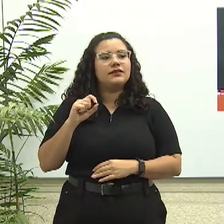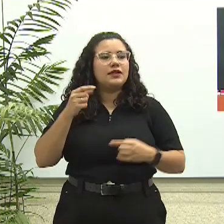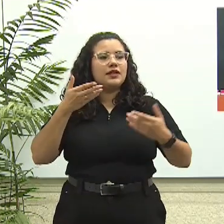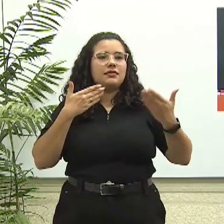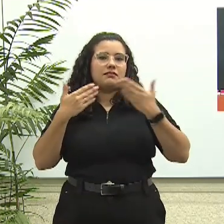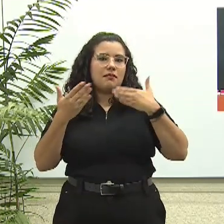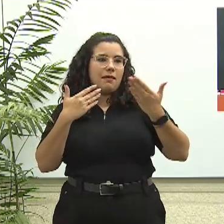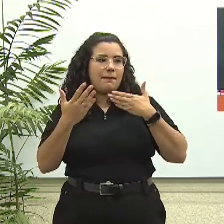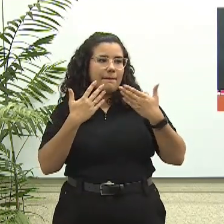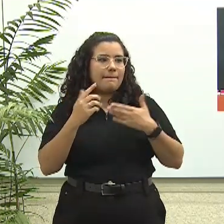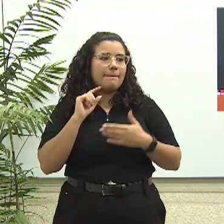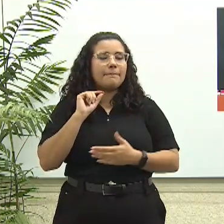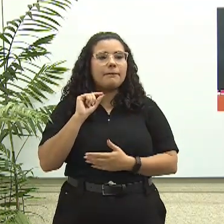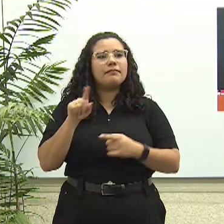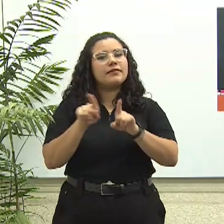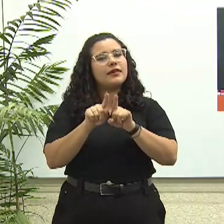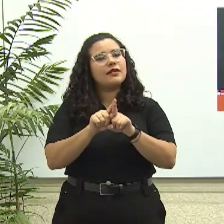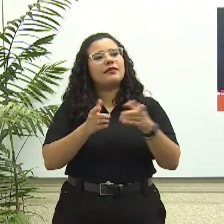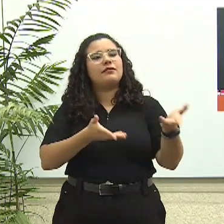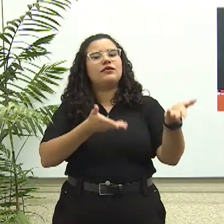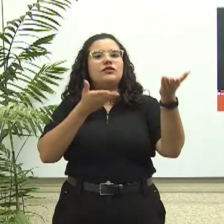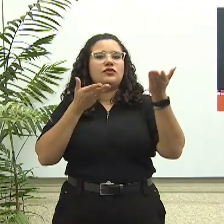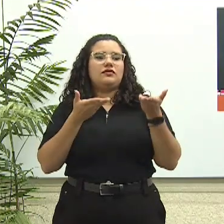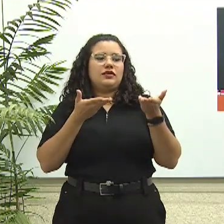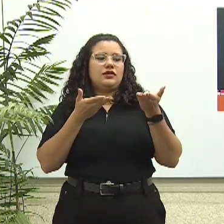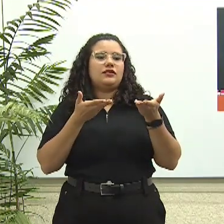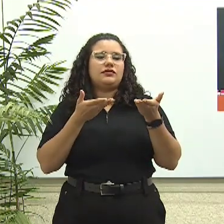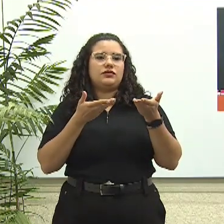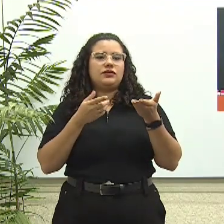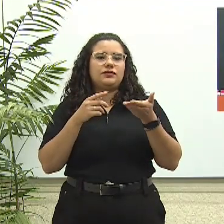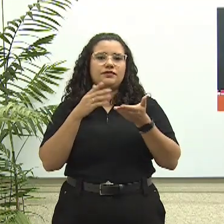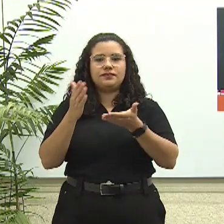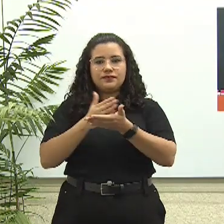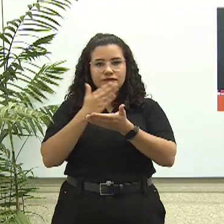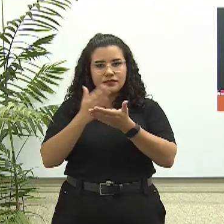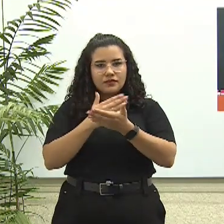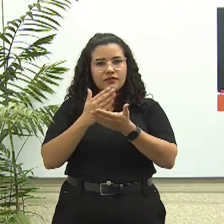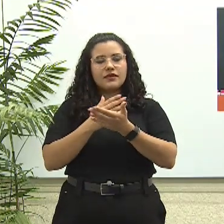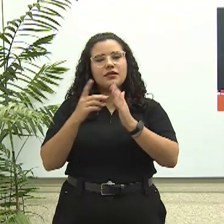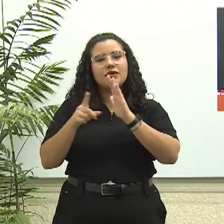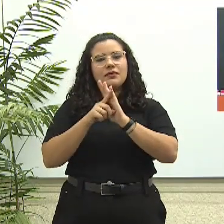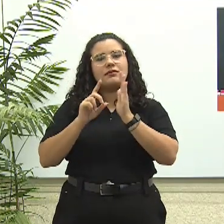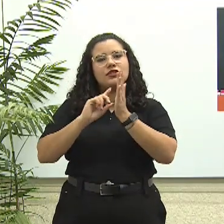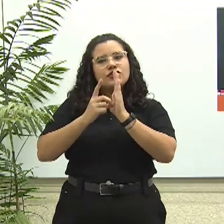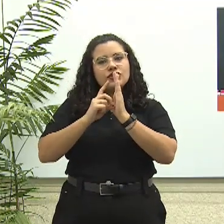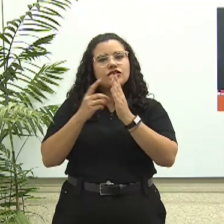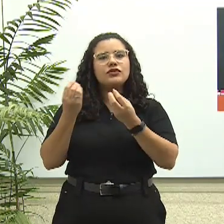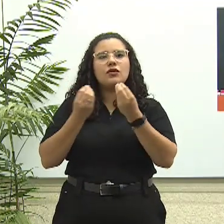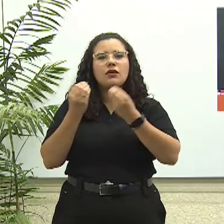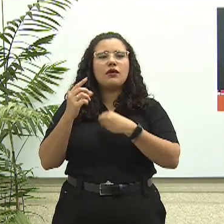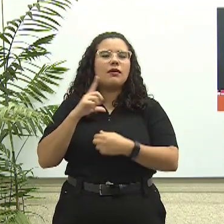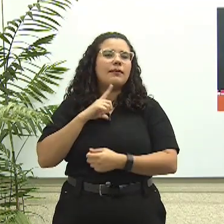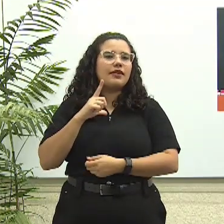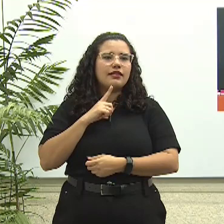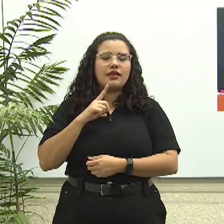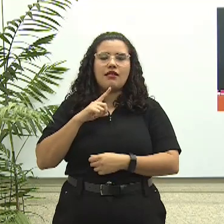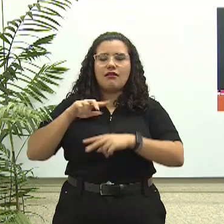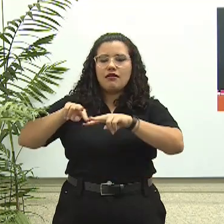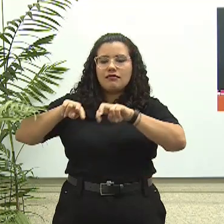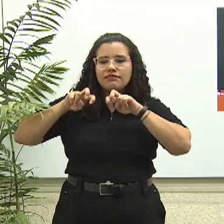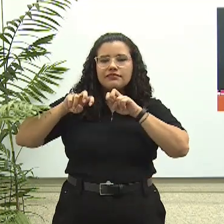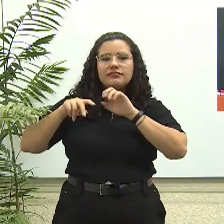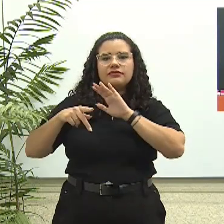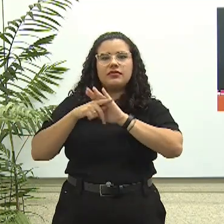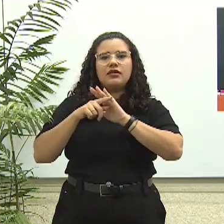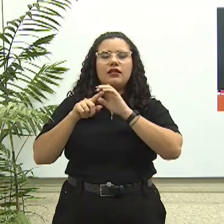debatedores né e os nossos convidados eh autores do livro colonialismo digital por uma crítica hacker fiana